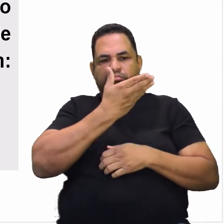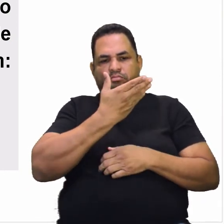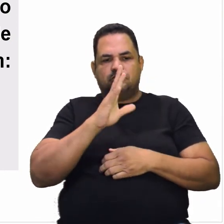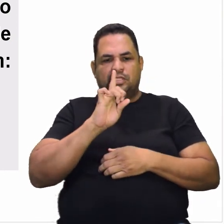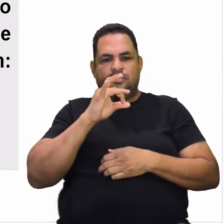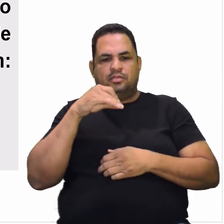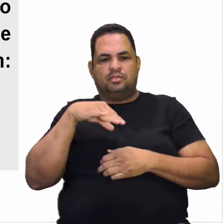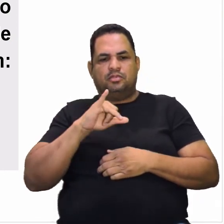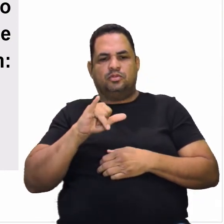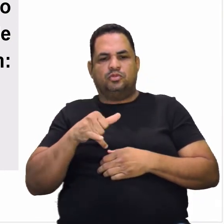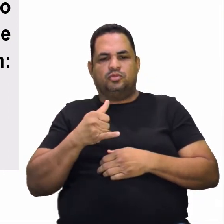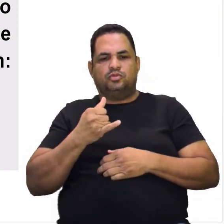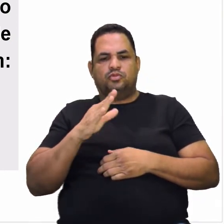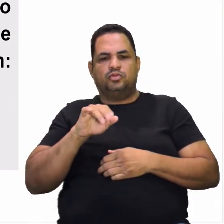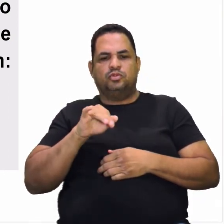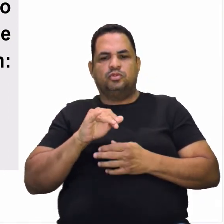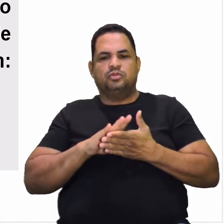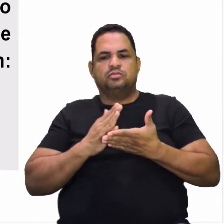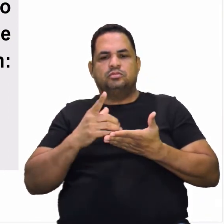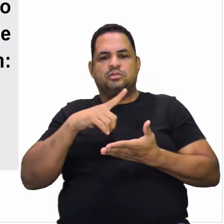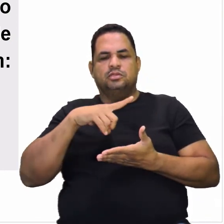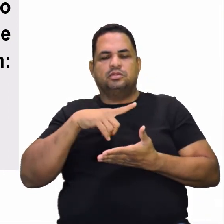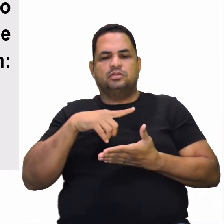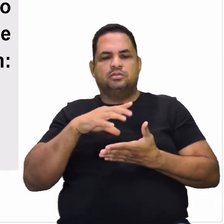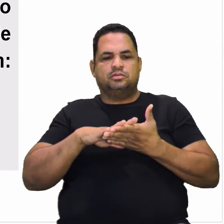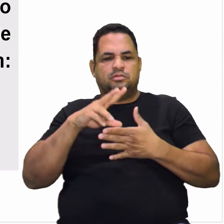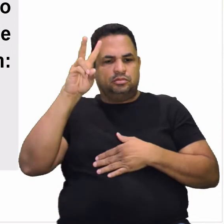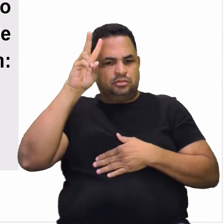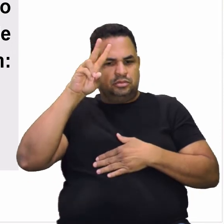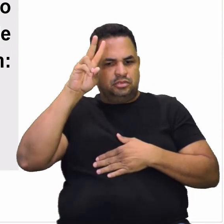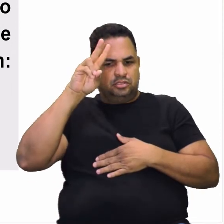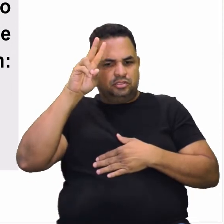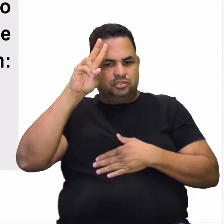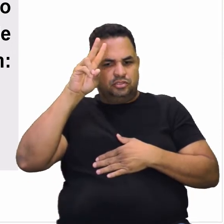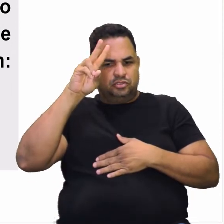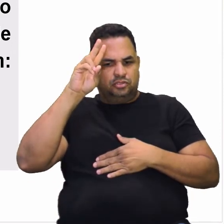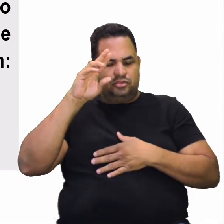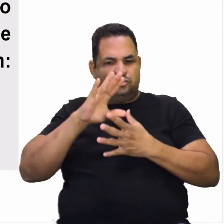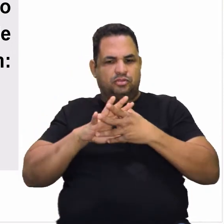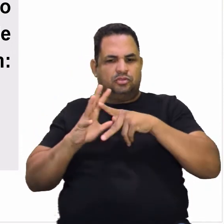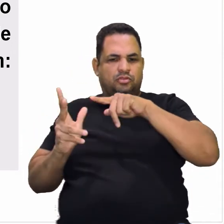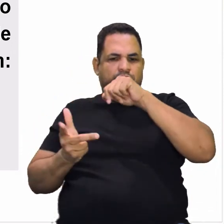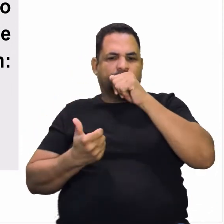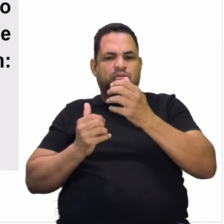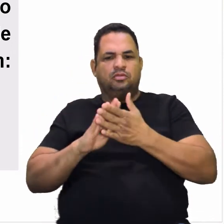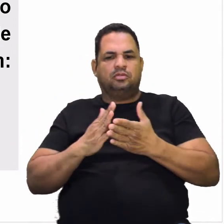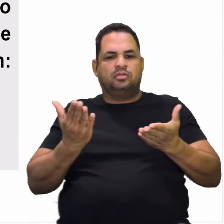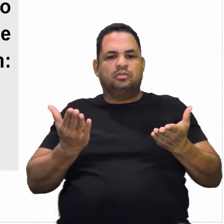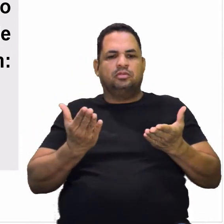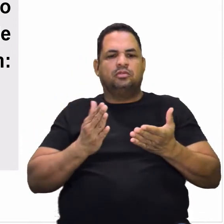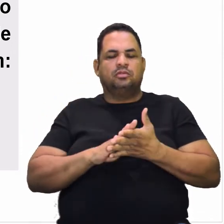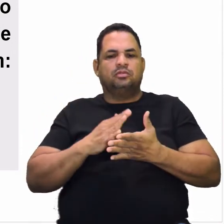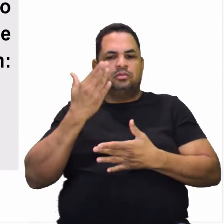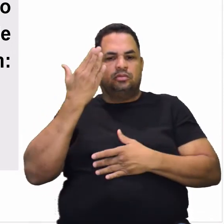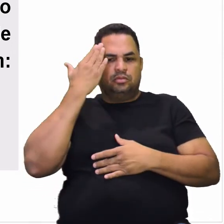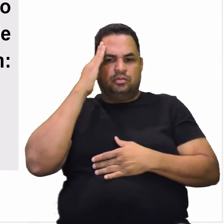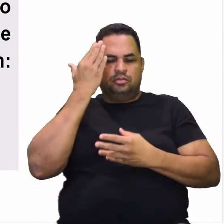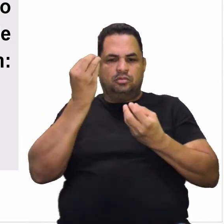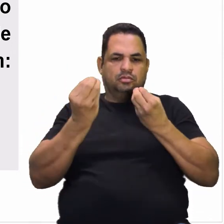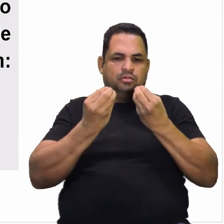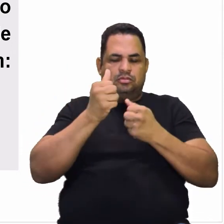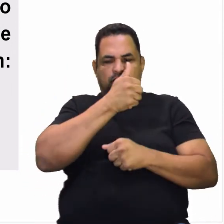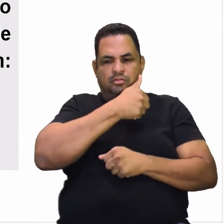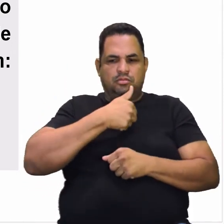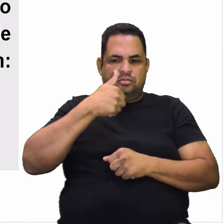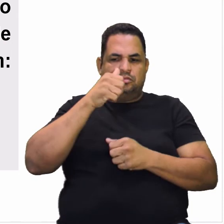disponível aí no História do Mundo, que eu trago para vocês. E aqui vocês irão entender melhor